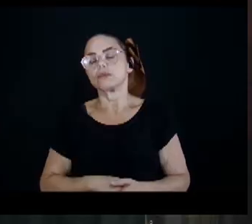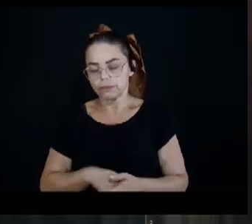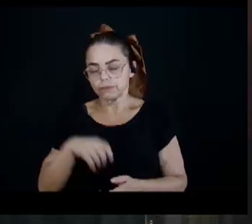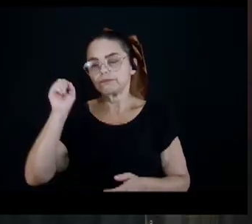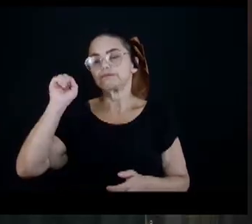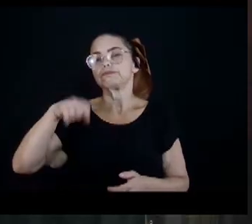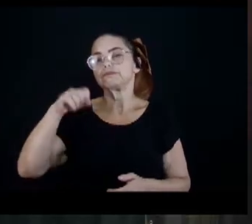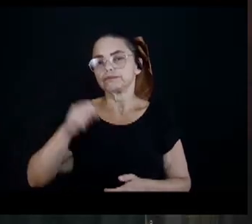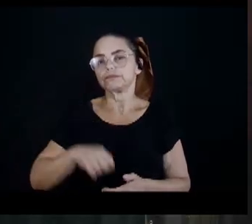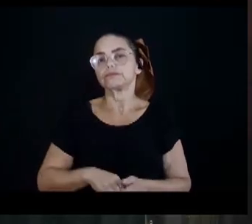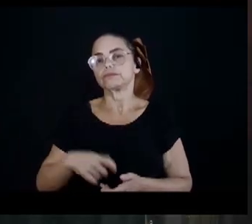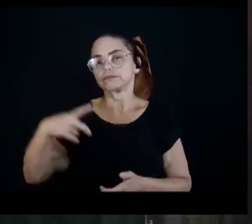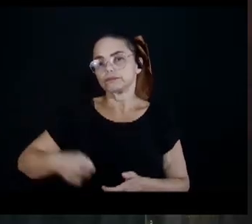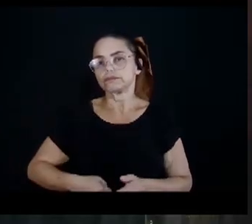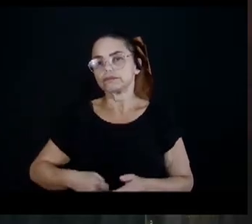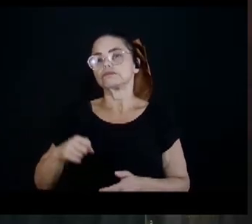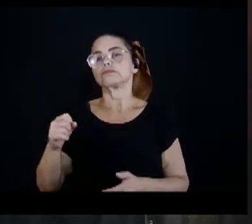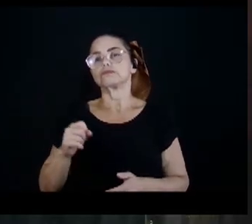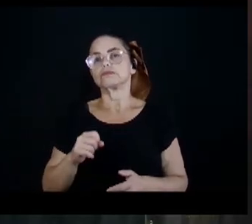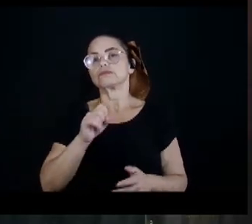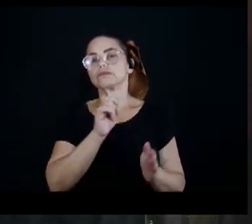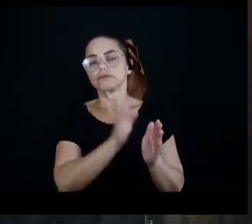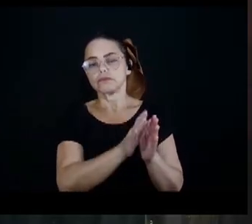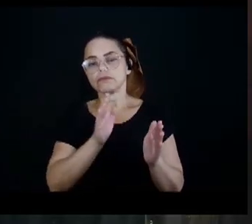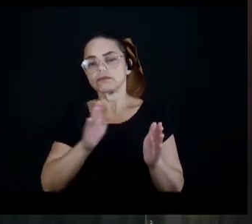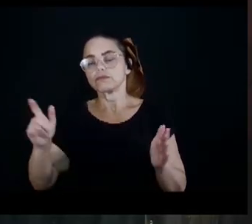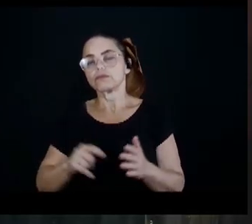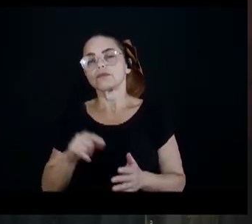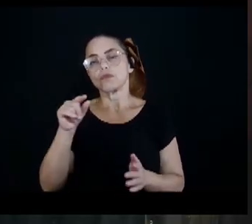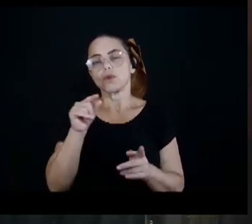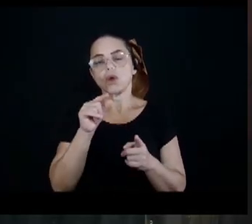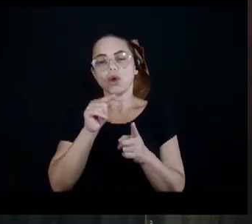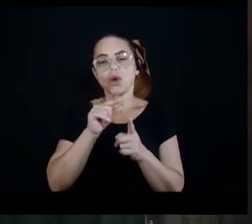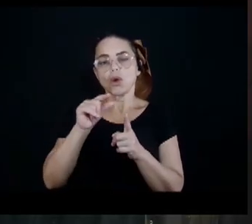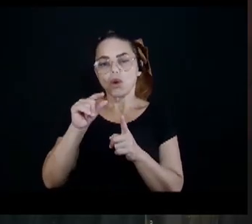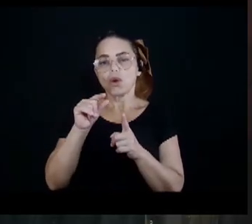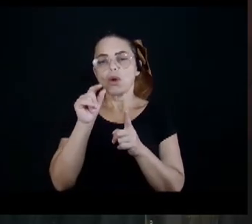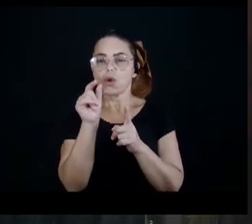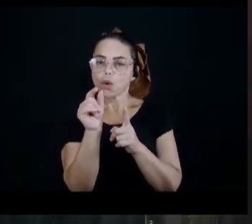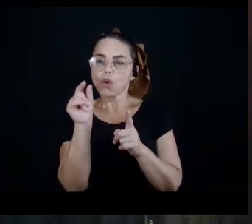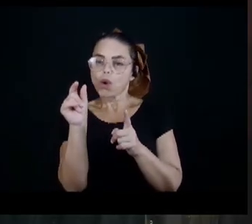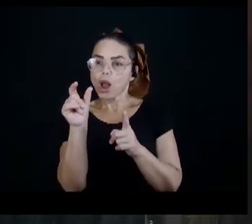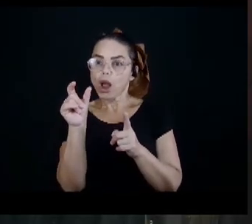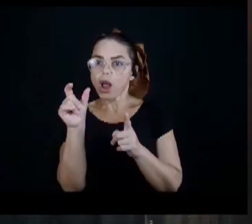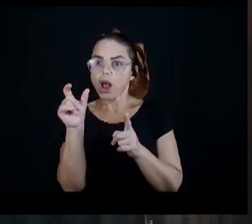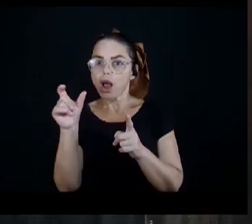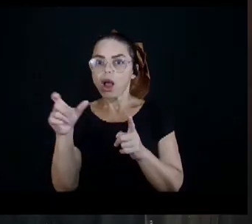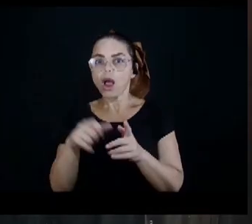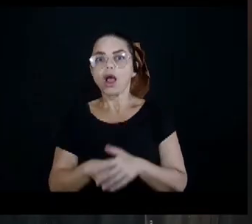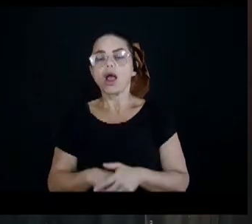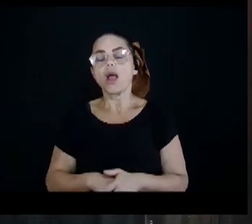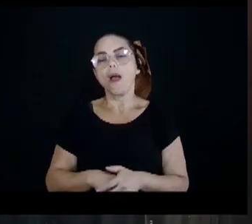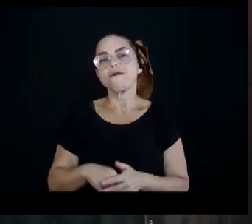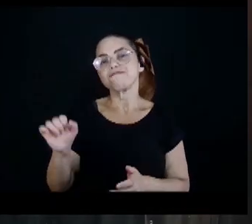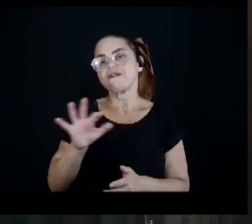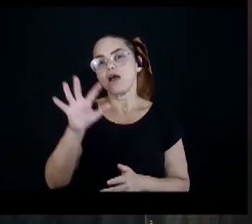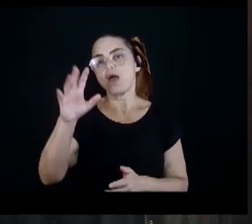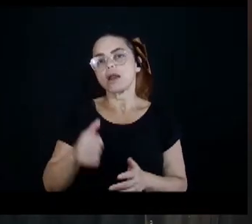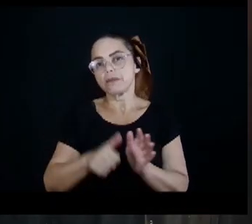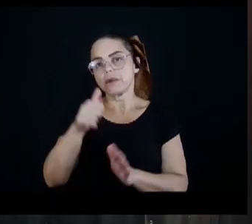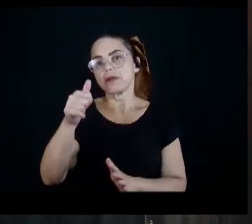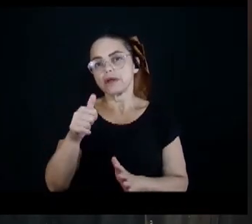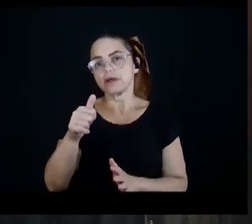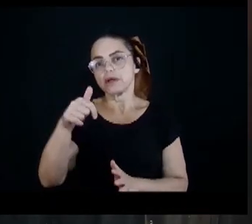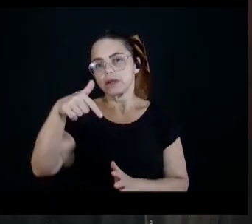tem um preço, e esse valor que a Rúbia disse, passou aí a média, é da primeira canetinha. Nós temos 7 delas